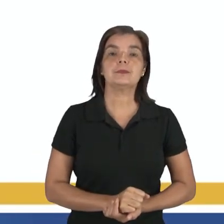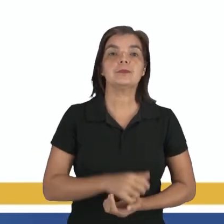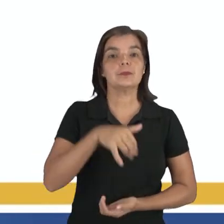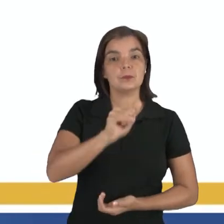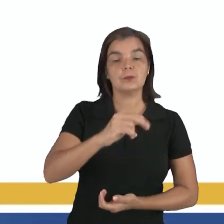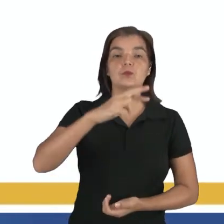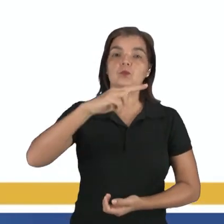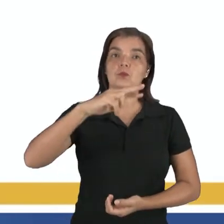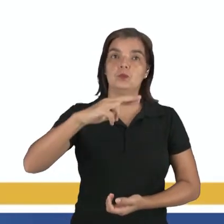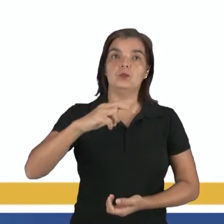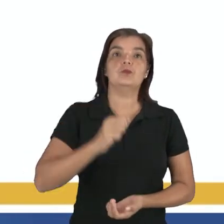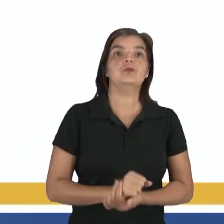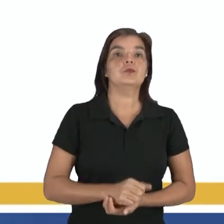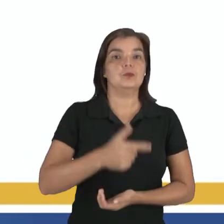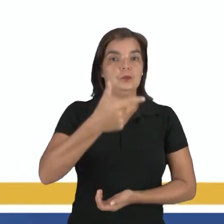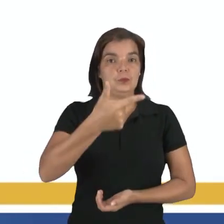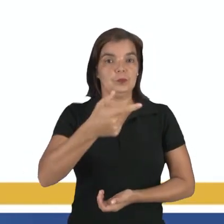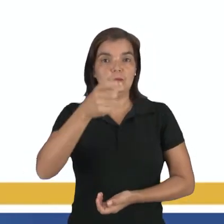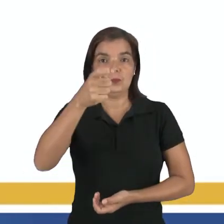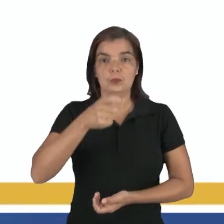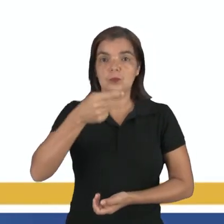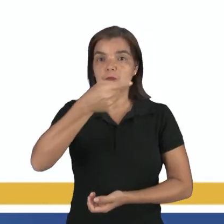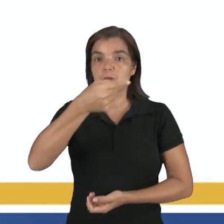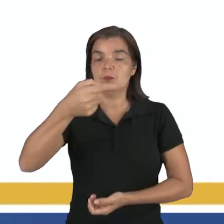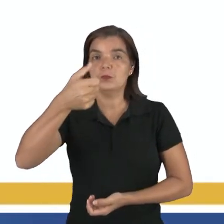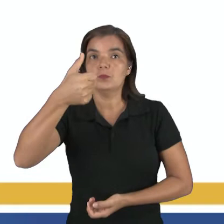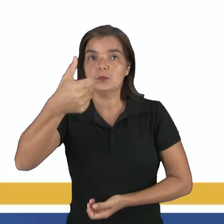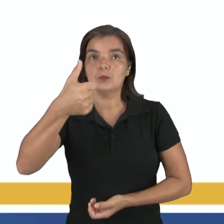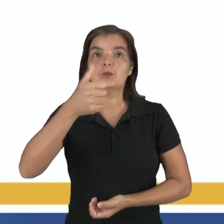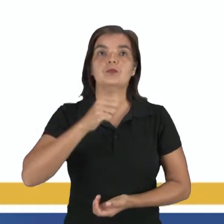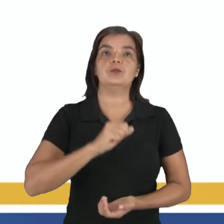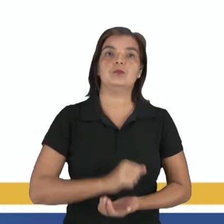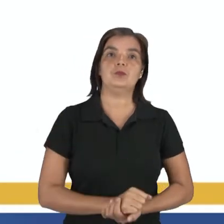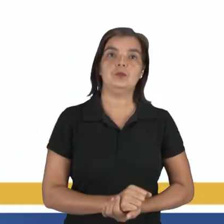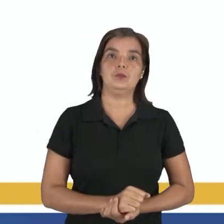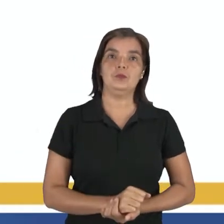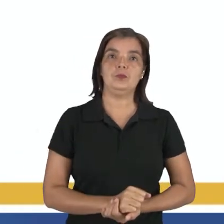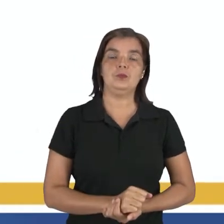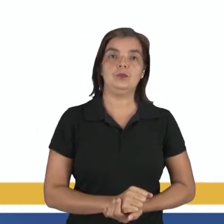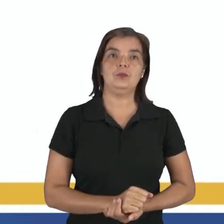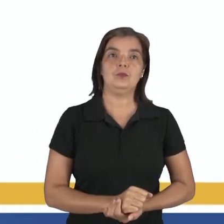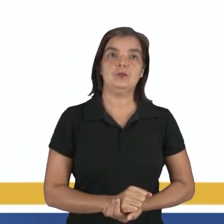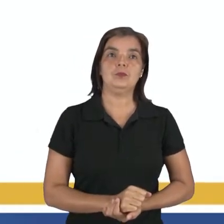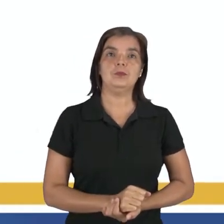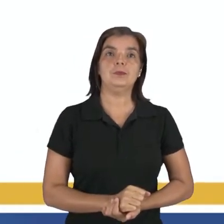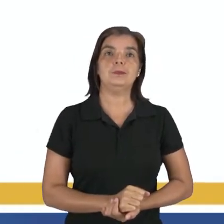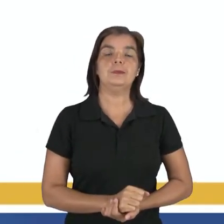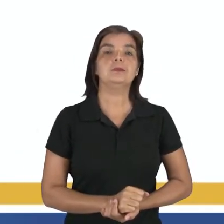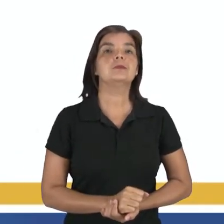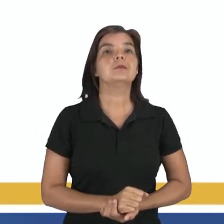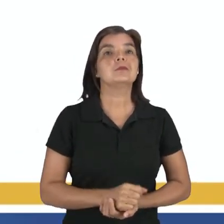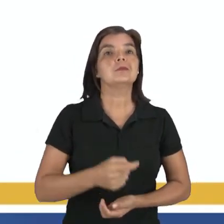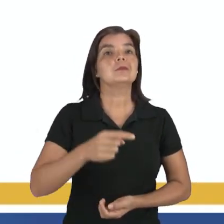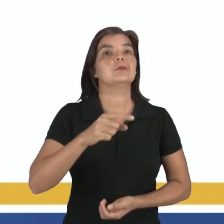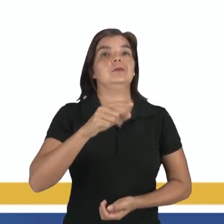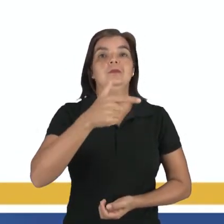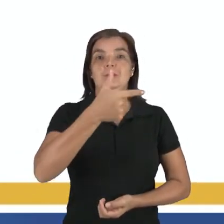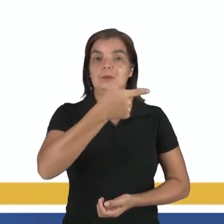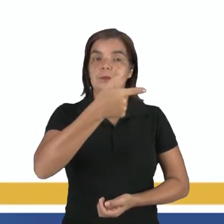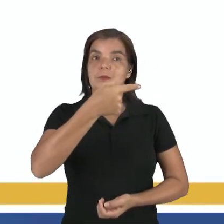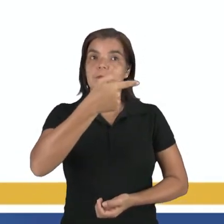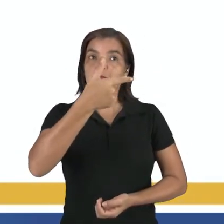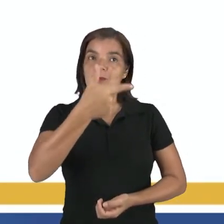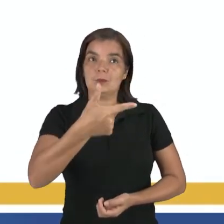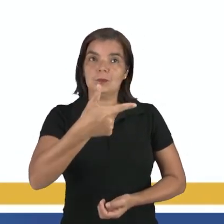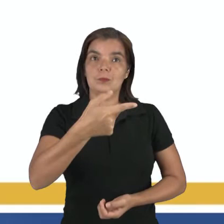y é igual a 2 vezes menos 2 vezes menos 1. É menos 2,